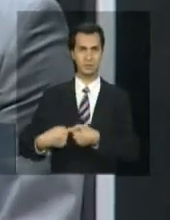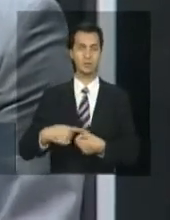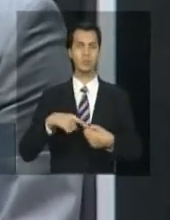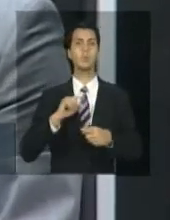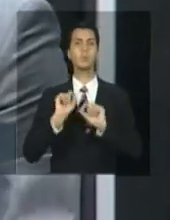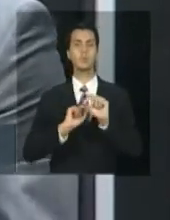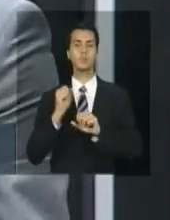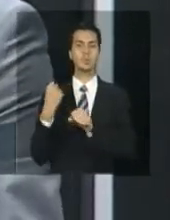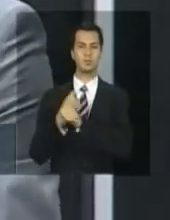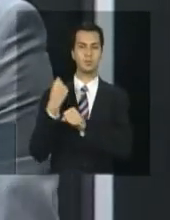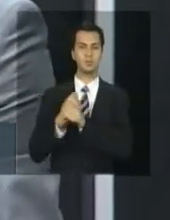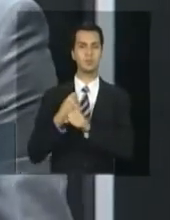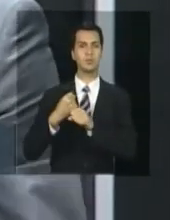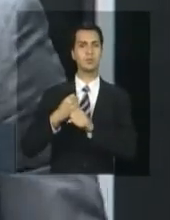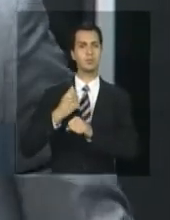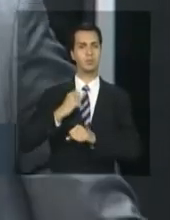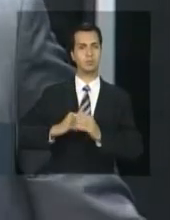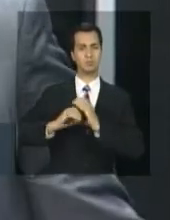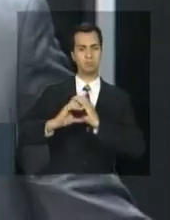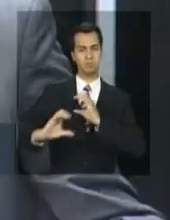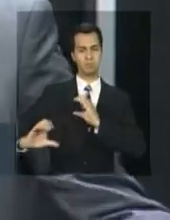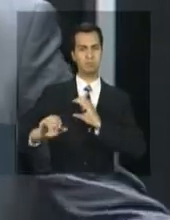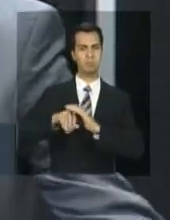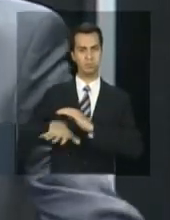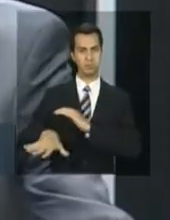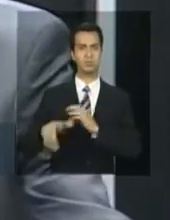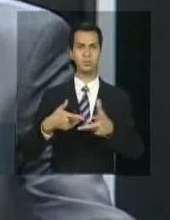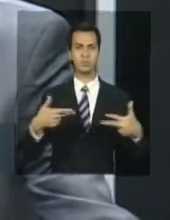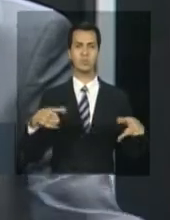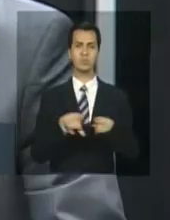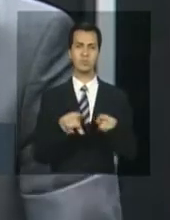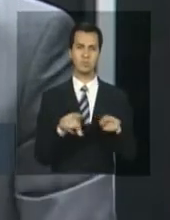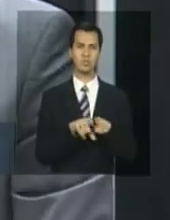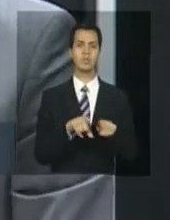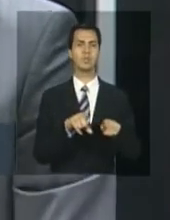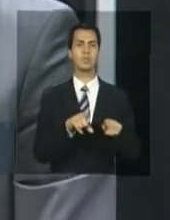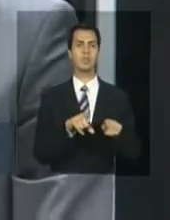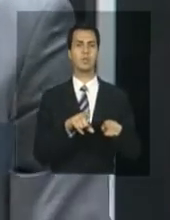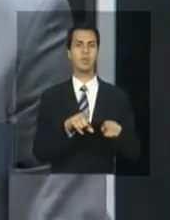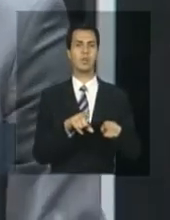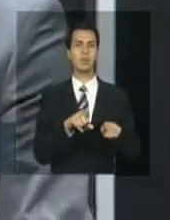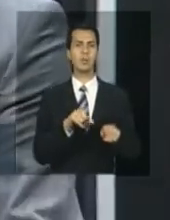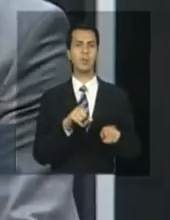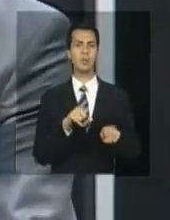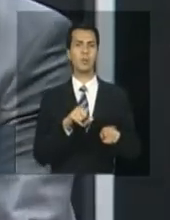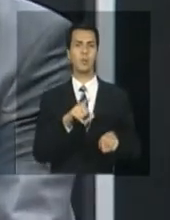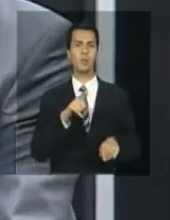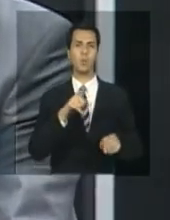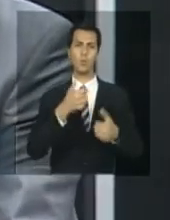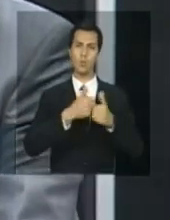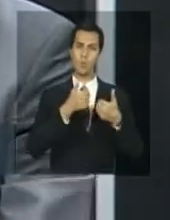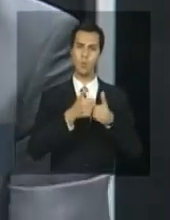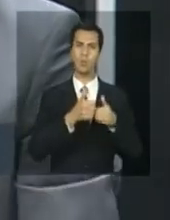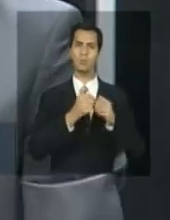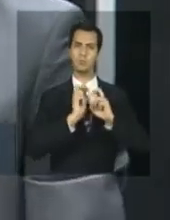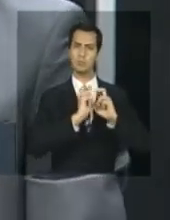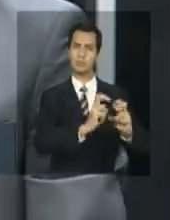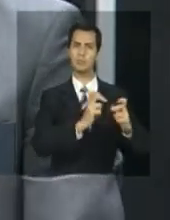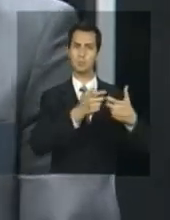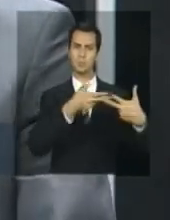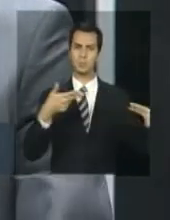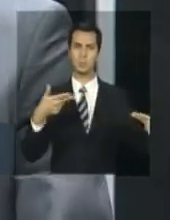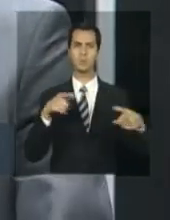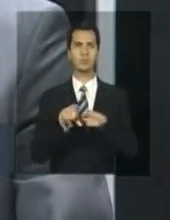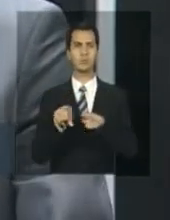de mobilidade urbana e de prevenção a desastres naturais. A melhoria e a expansão